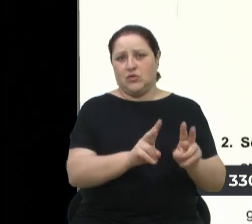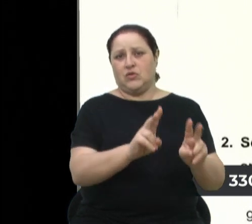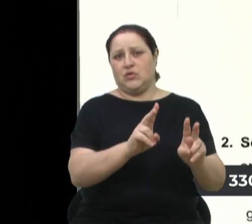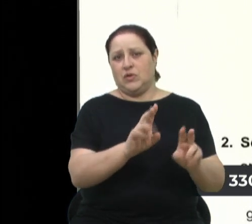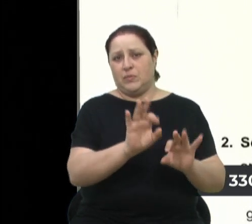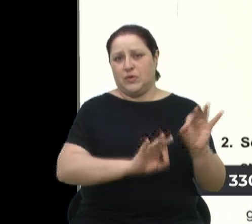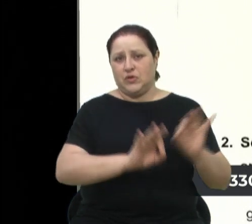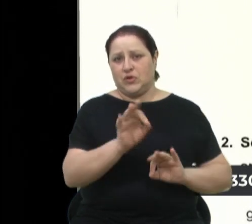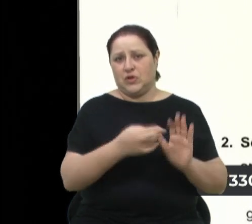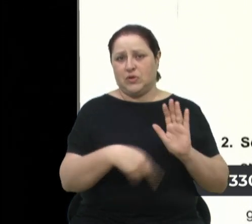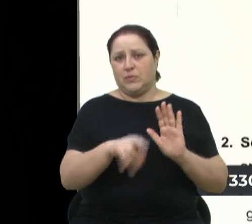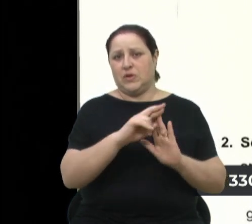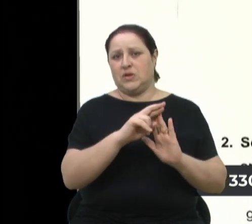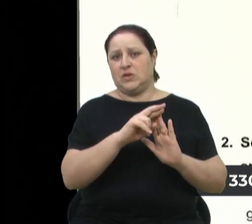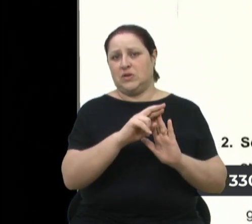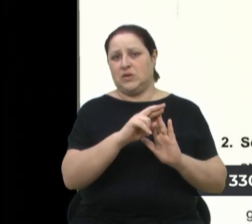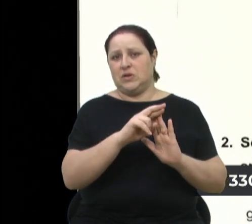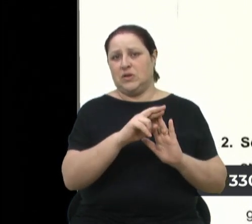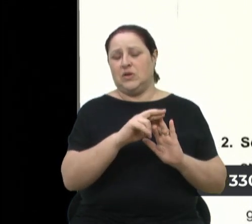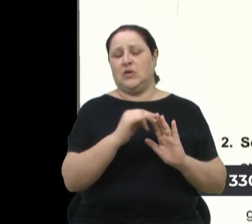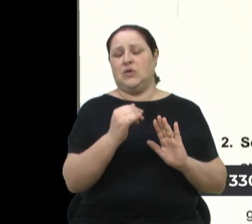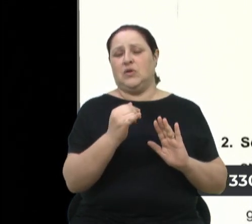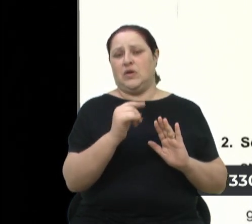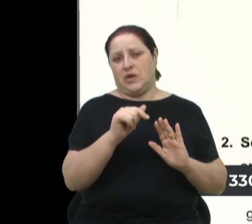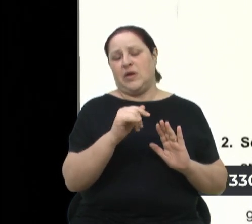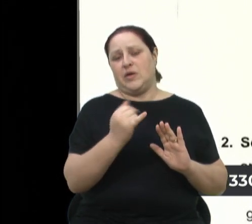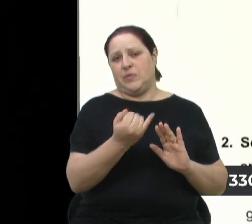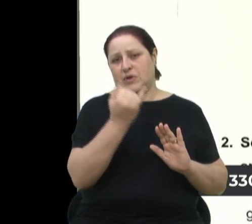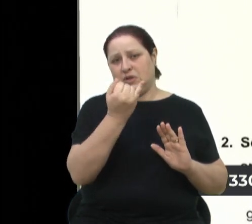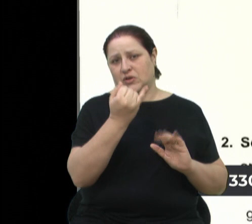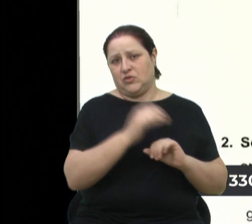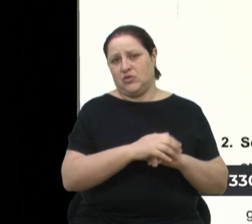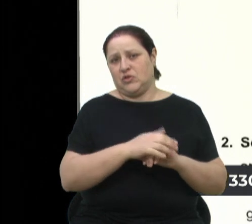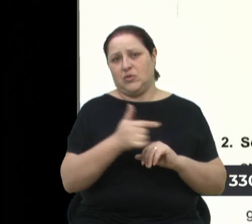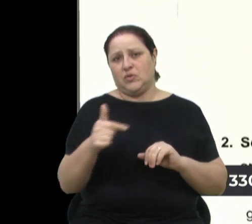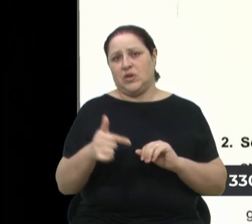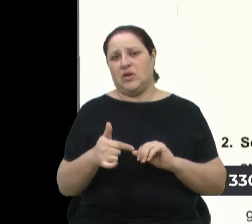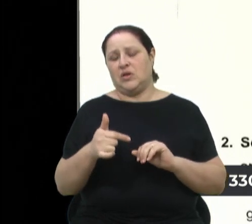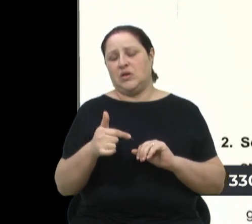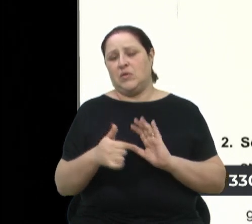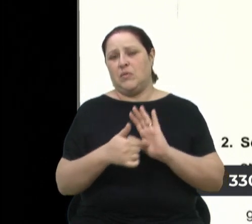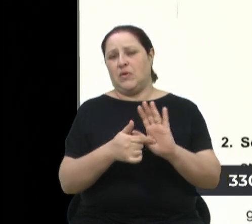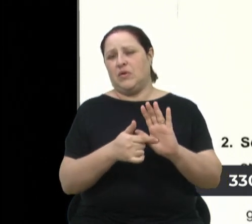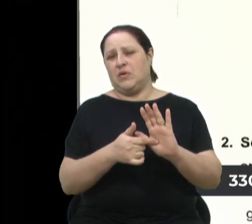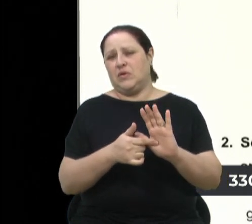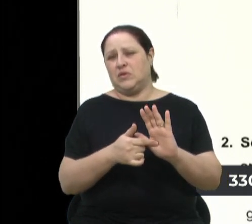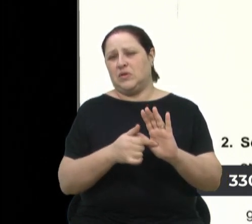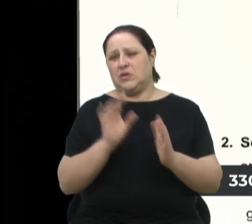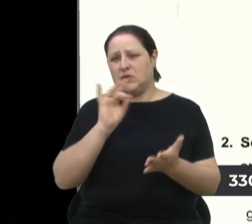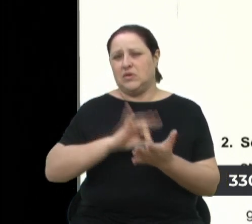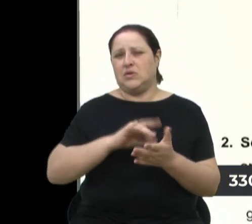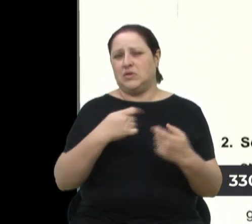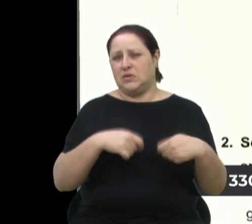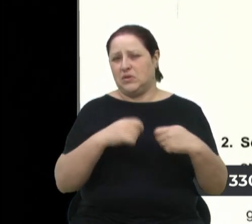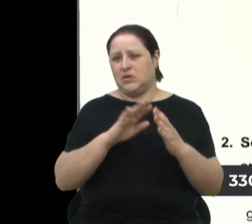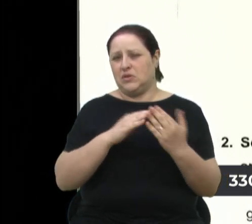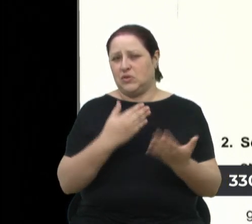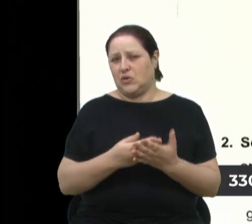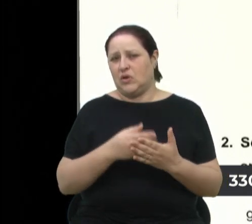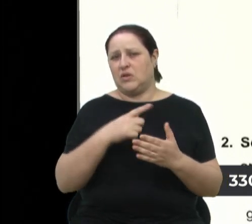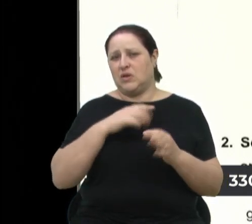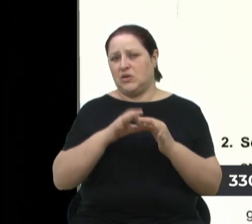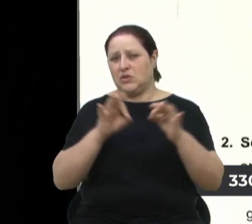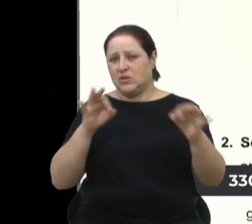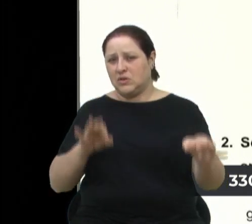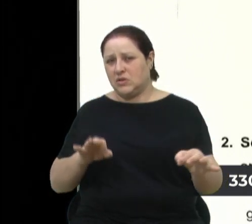são importantes, mas não são os mais relevantes e nem representam as reais necessidades da escola, além de se mostrarem distantes